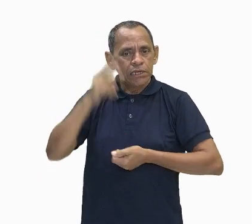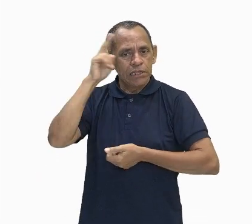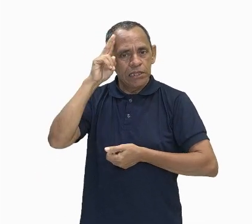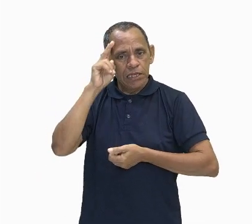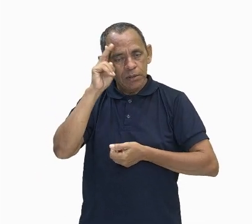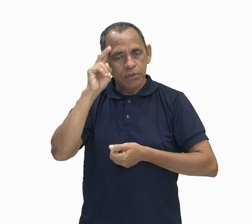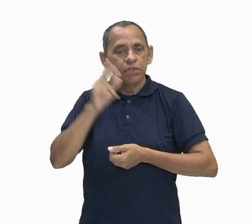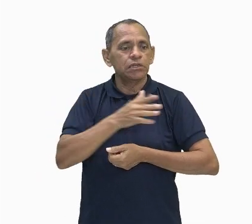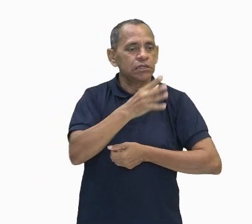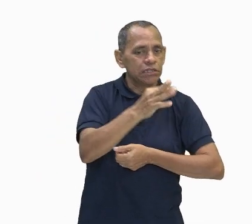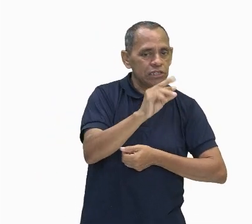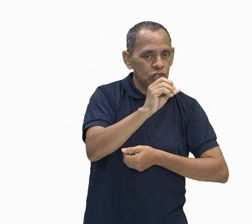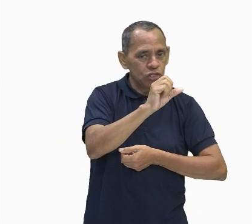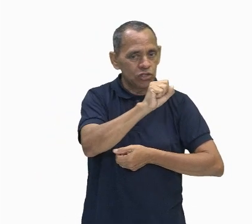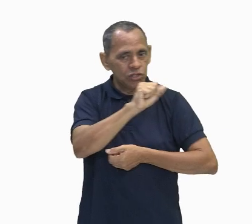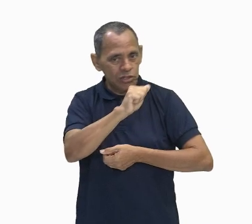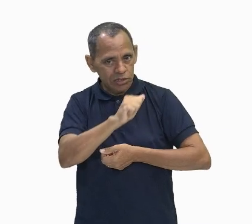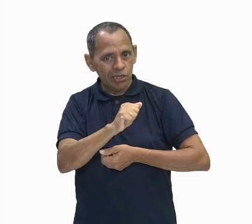da rosa